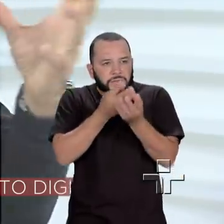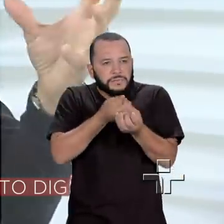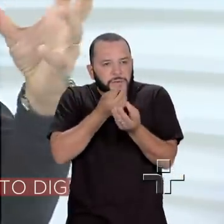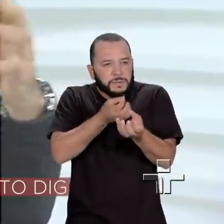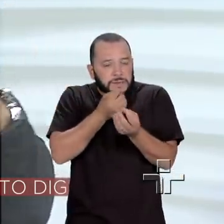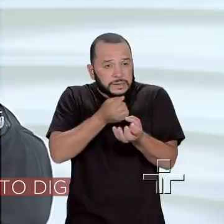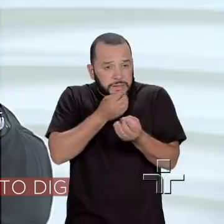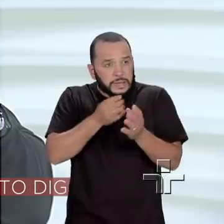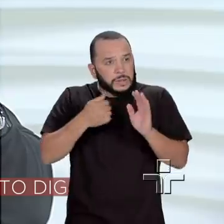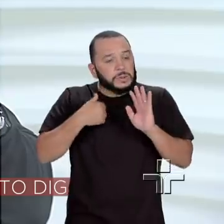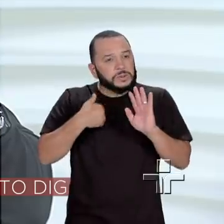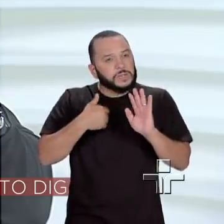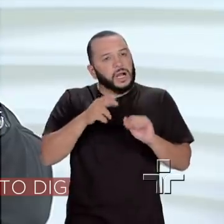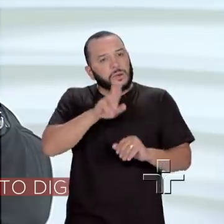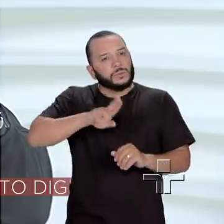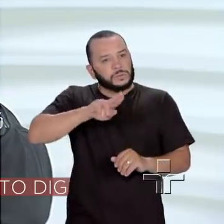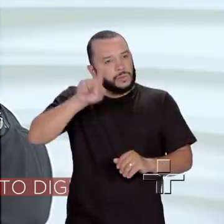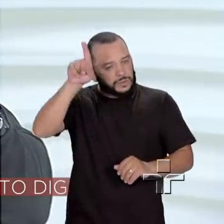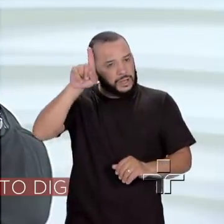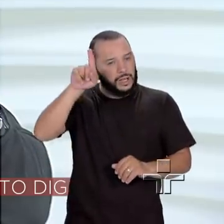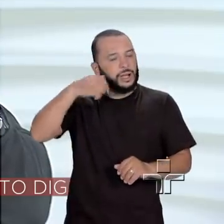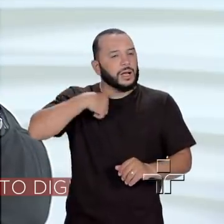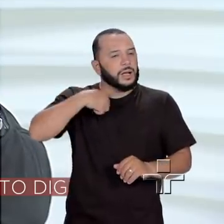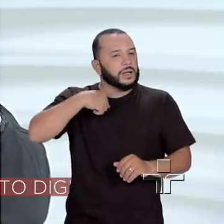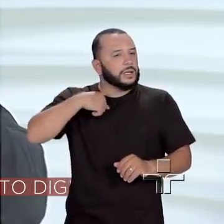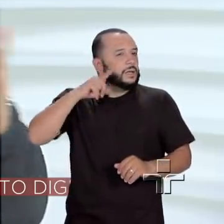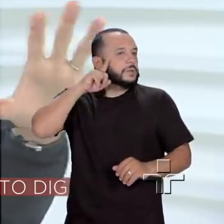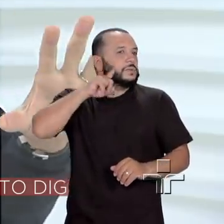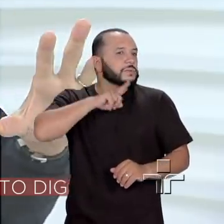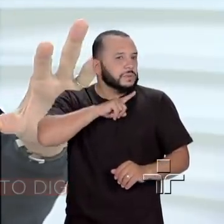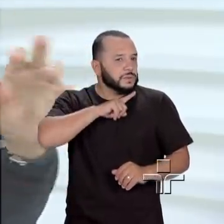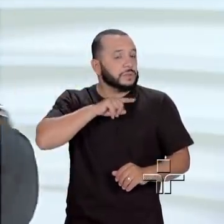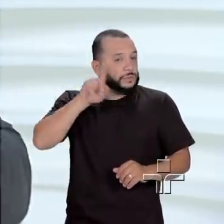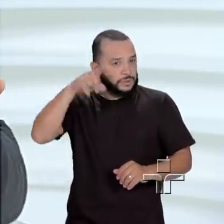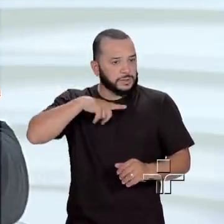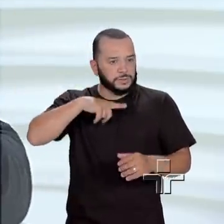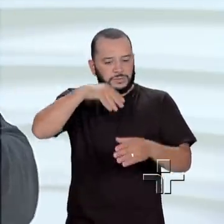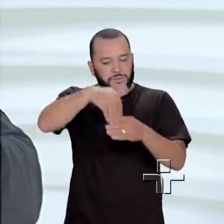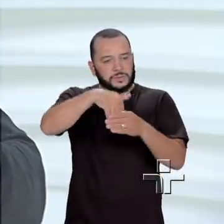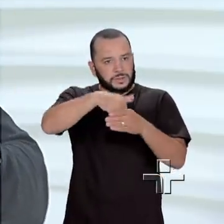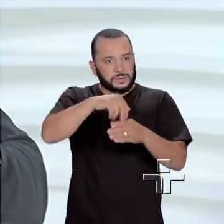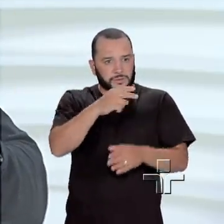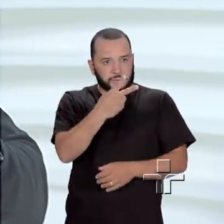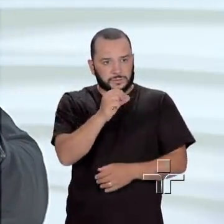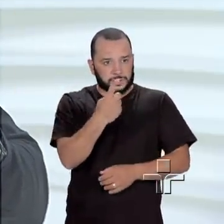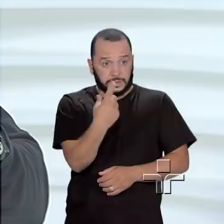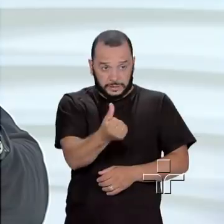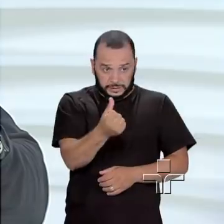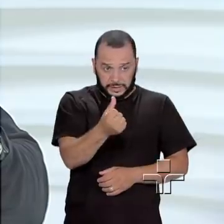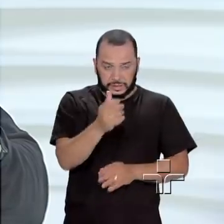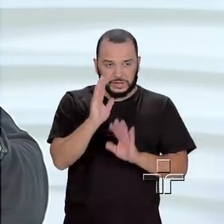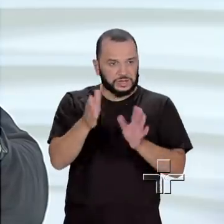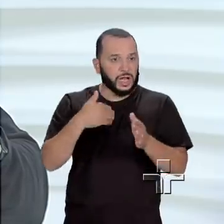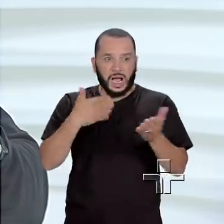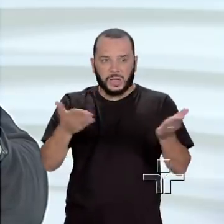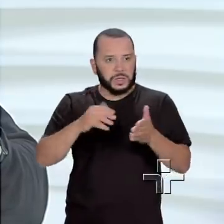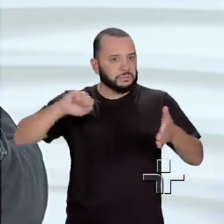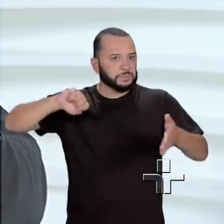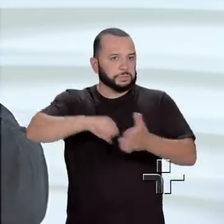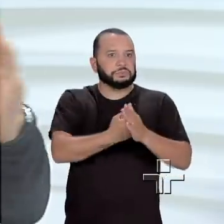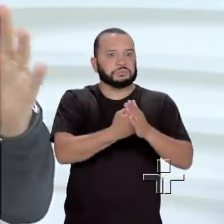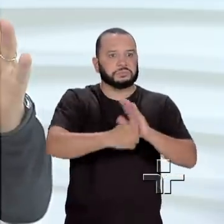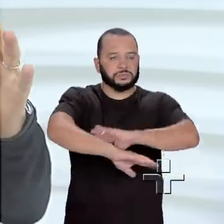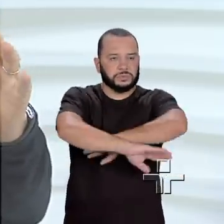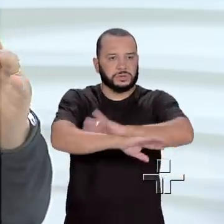que foi usado nas eleições americanas de 2016, ele está fechado. Pelo menos é isso que a gente sabe oficialmente. Então,